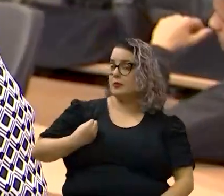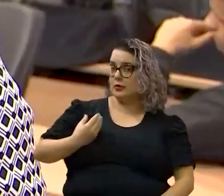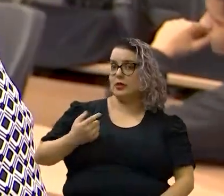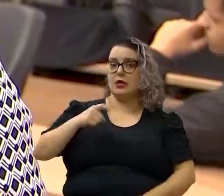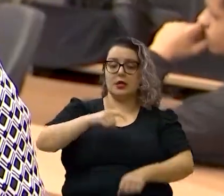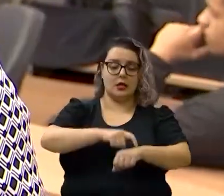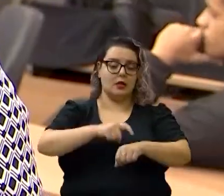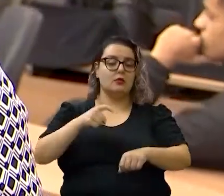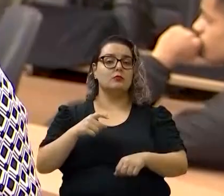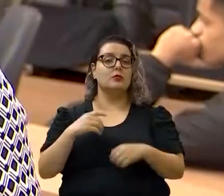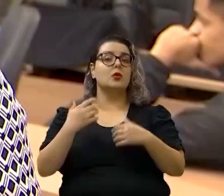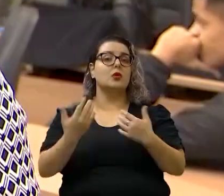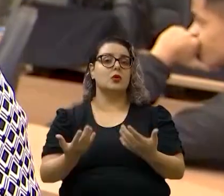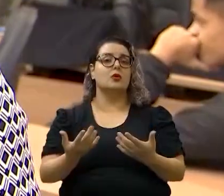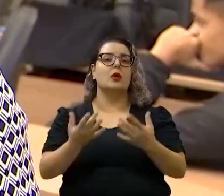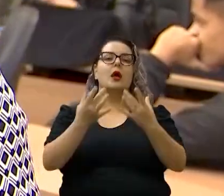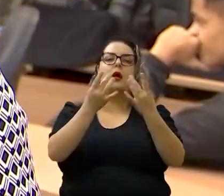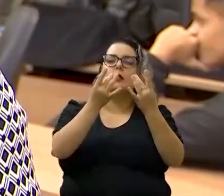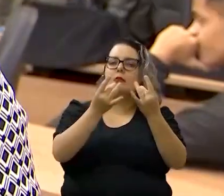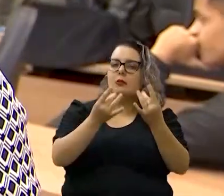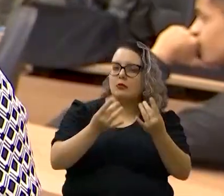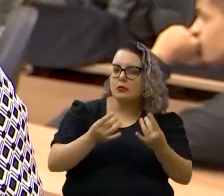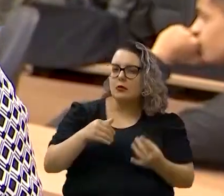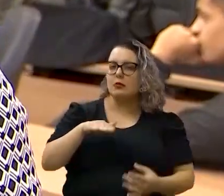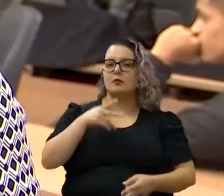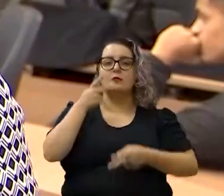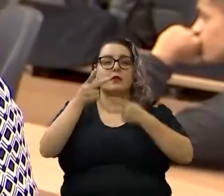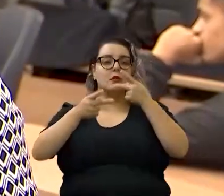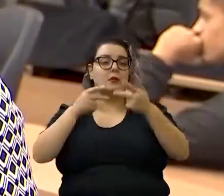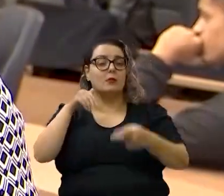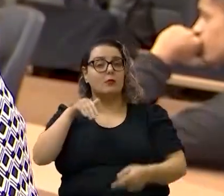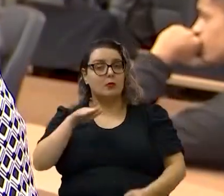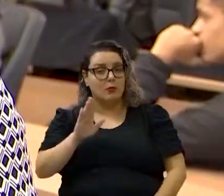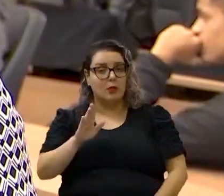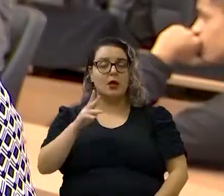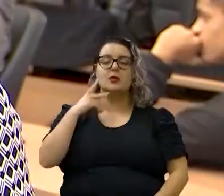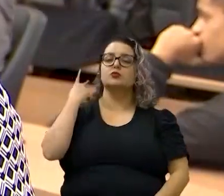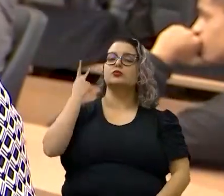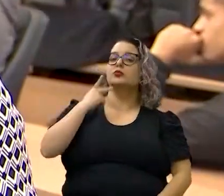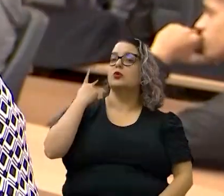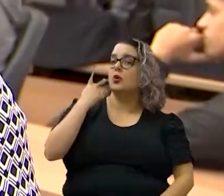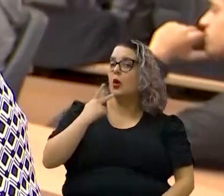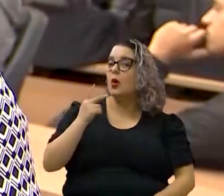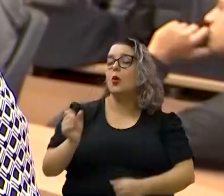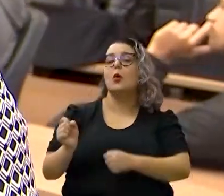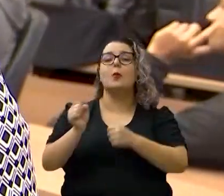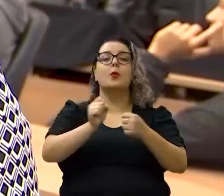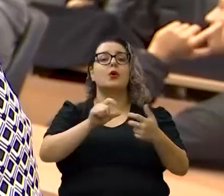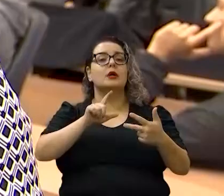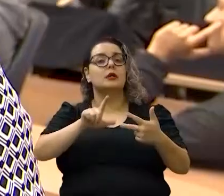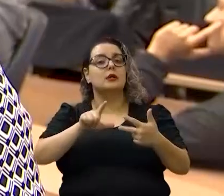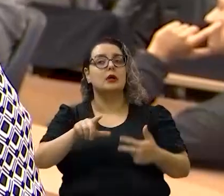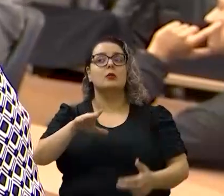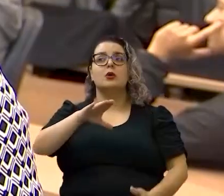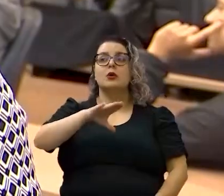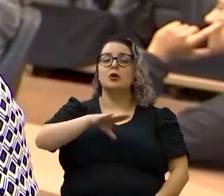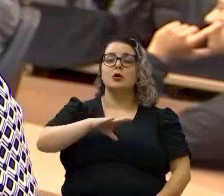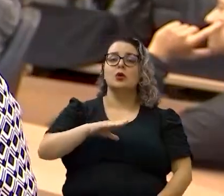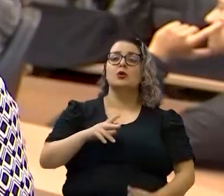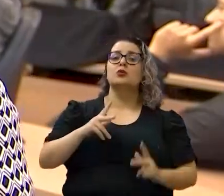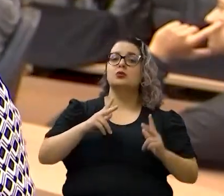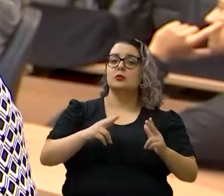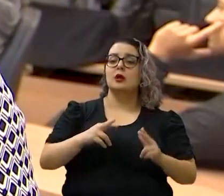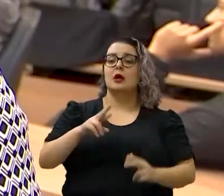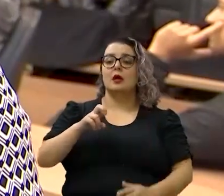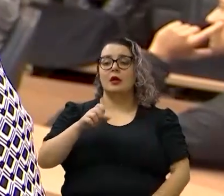vivenciando essa fase a gente acaba detalhando falando mais sobre o vereador sobre o poder legislativo municipal